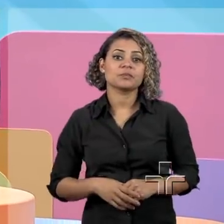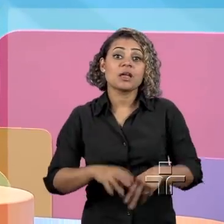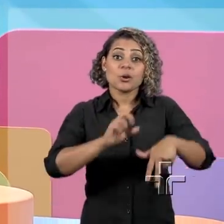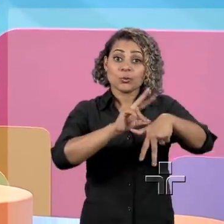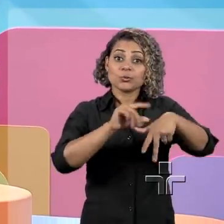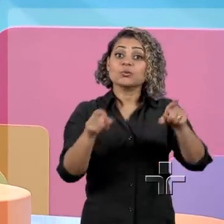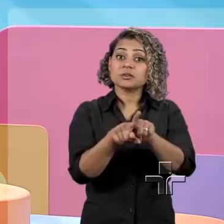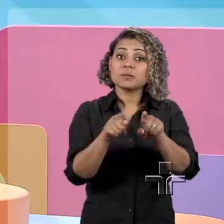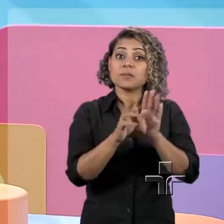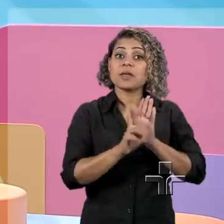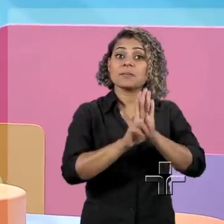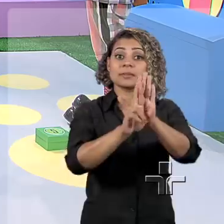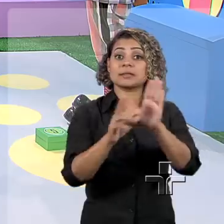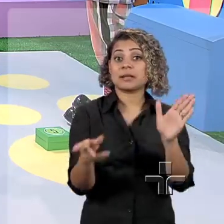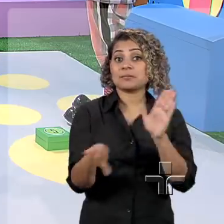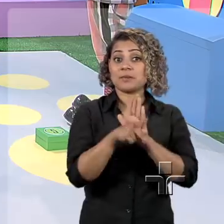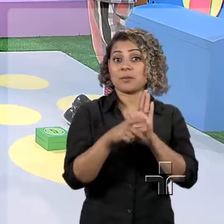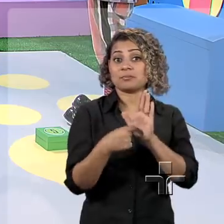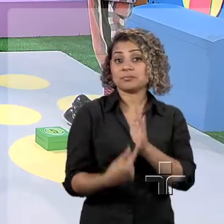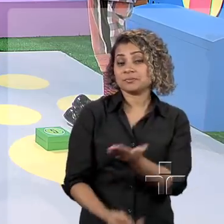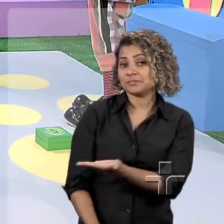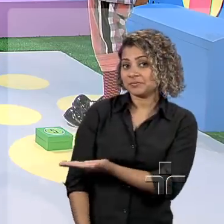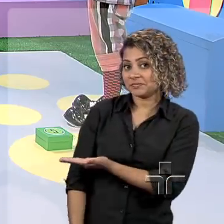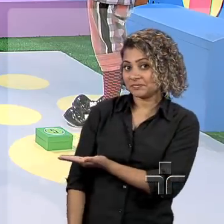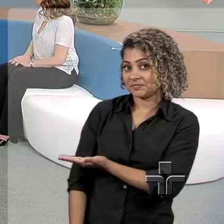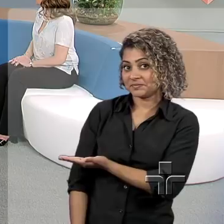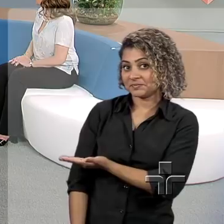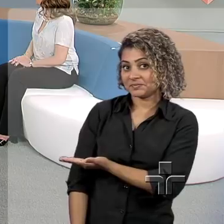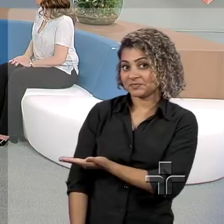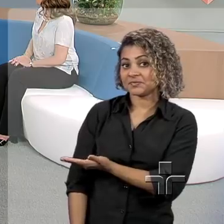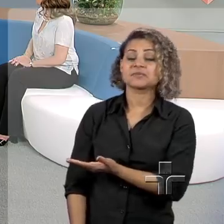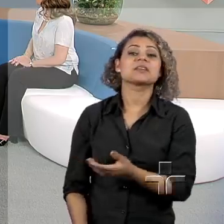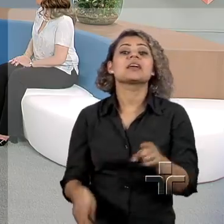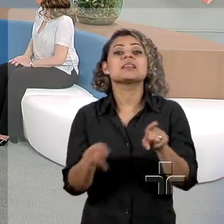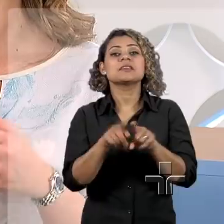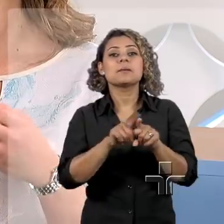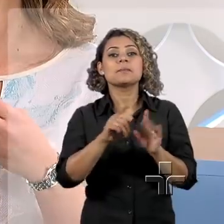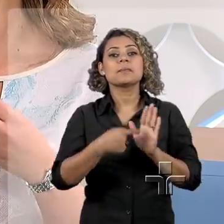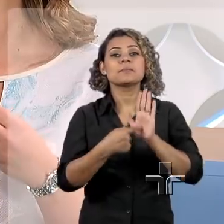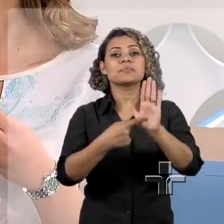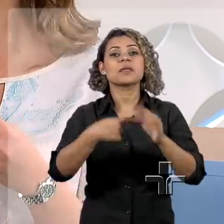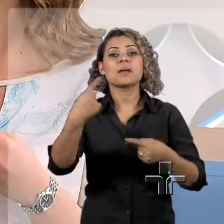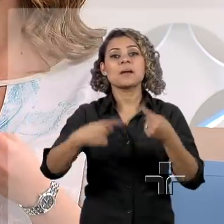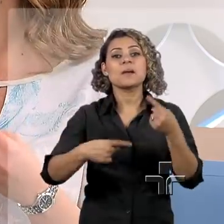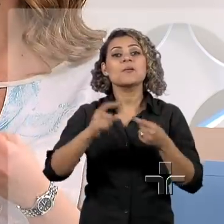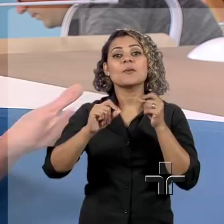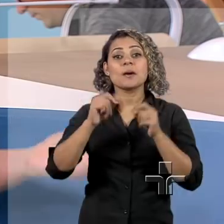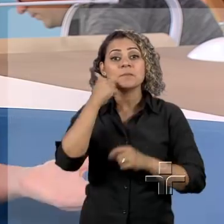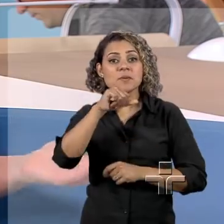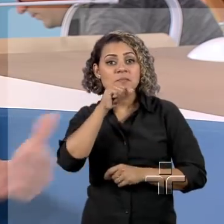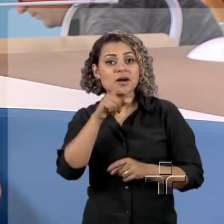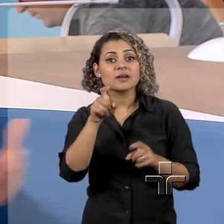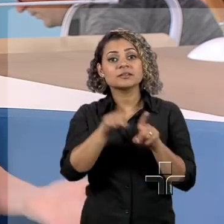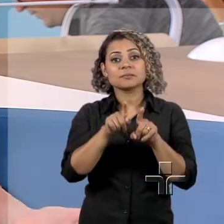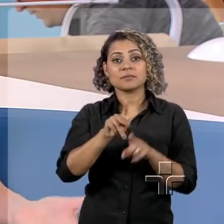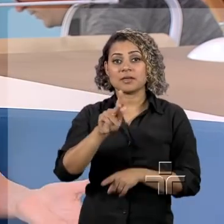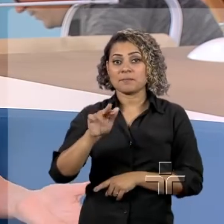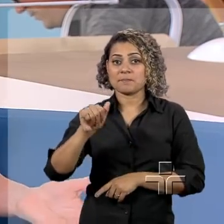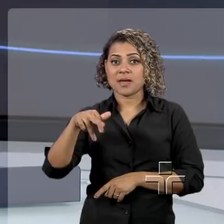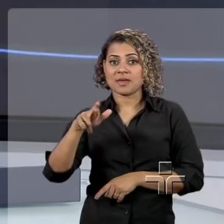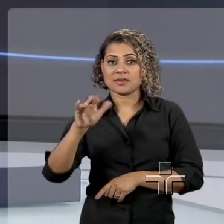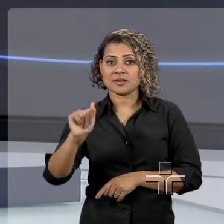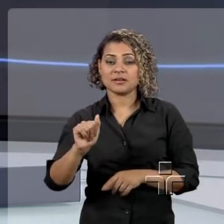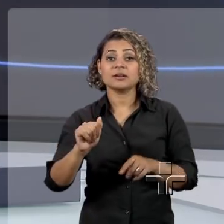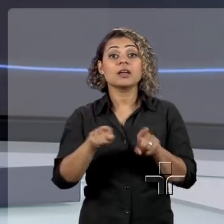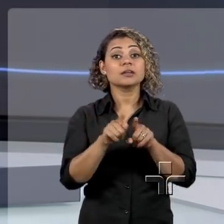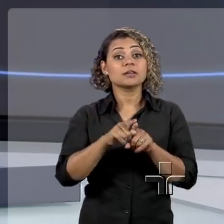será representada pelos personagens do Quintal da Cultura, as apresentadoras do Papo de Mãe, Mariana Cote e Roberta Manresa, e a